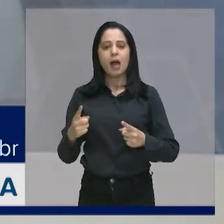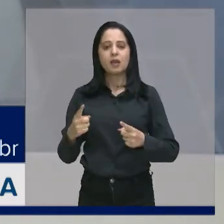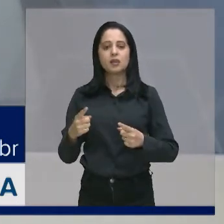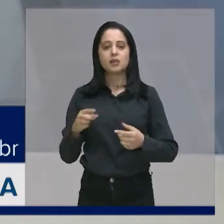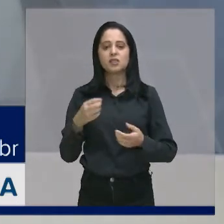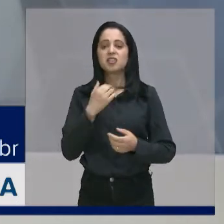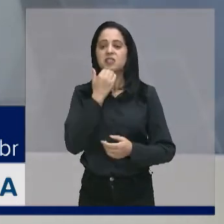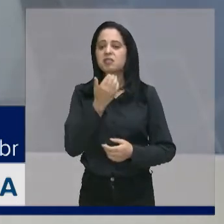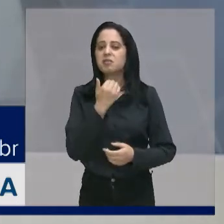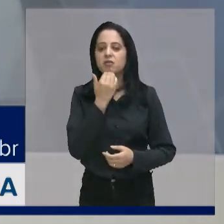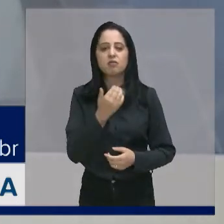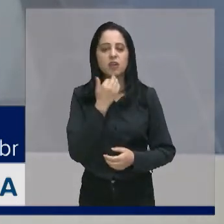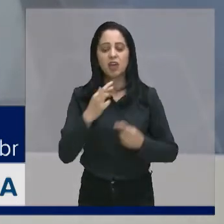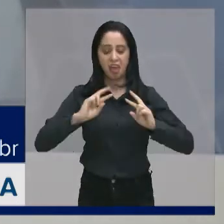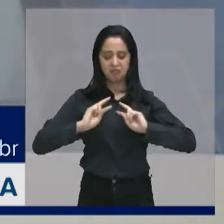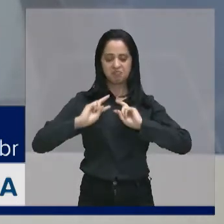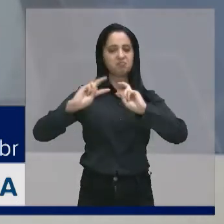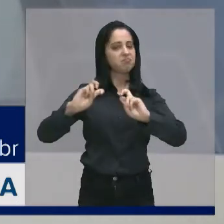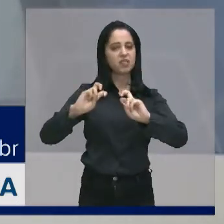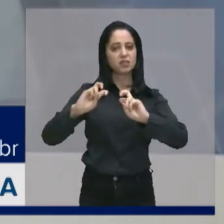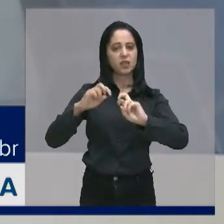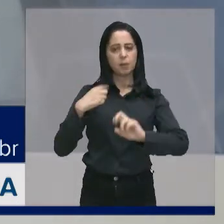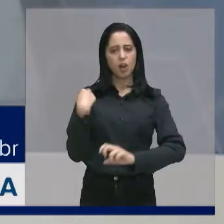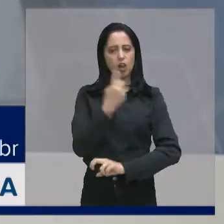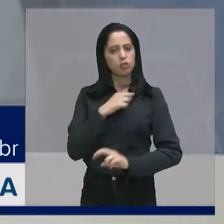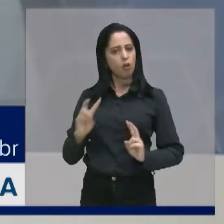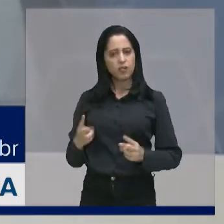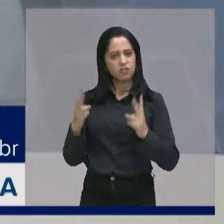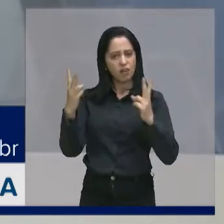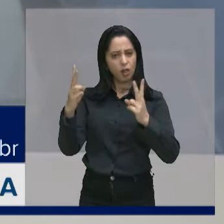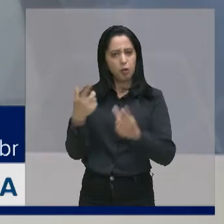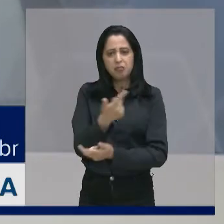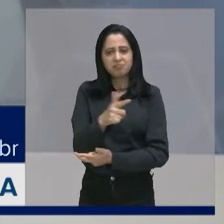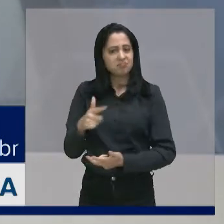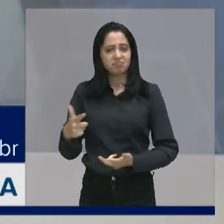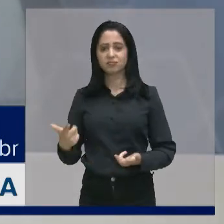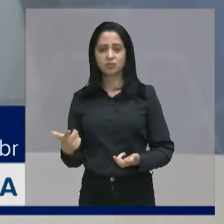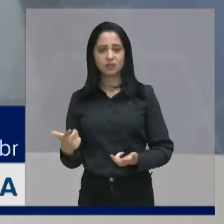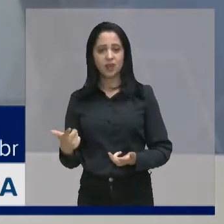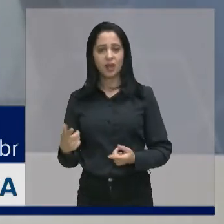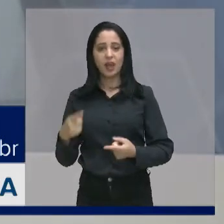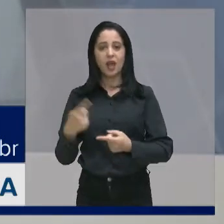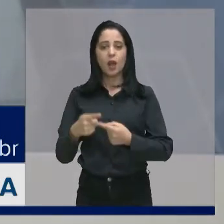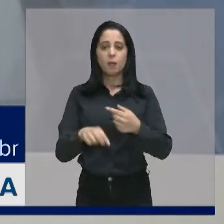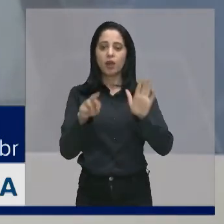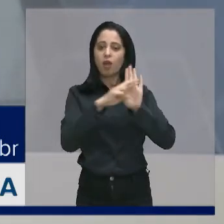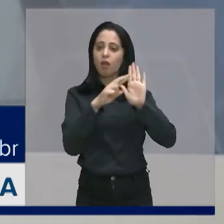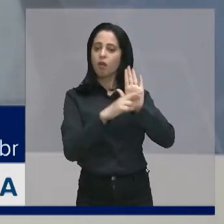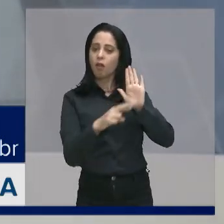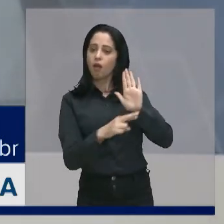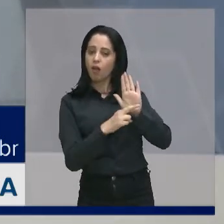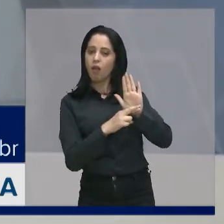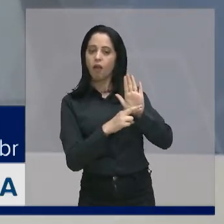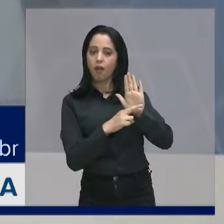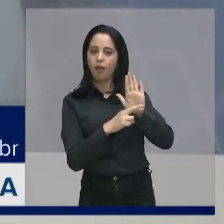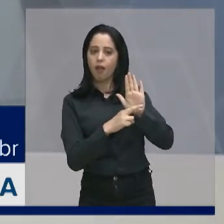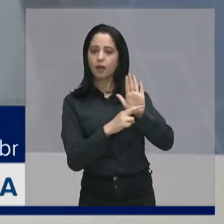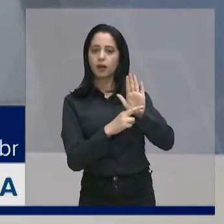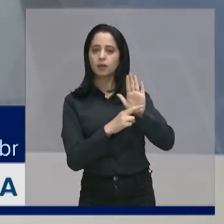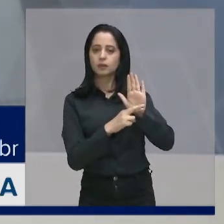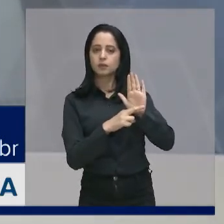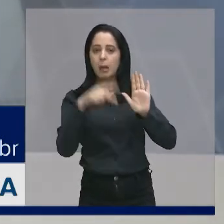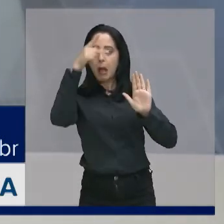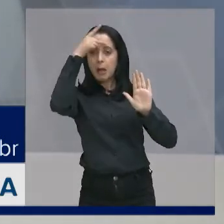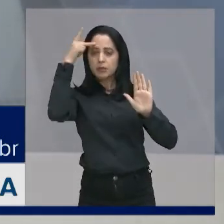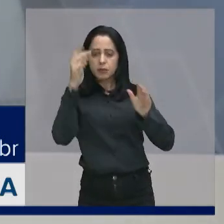não somos valorizados. Infelizmente, quem dá as diretrizes da educação na cidade ou nunca esteve em uma sala de